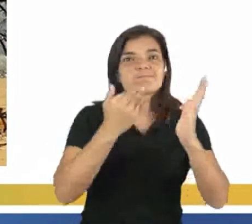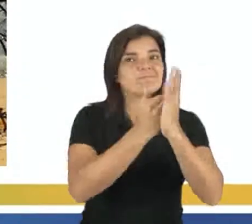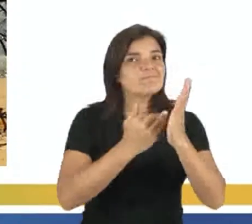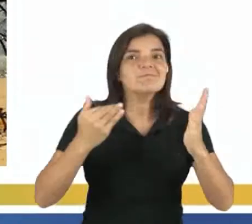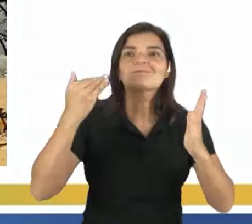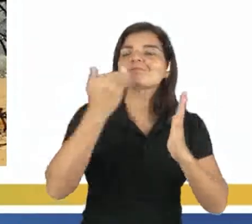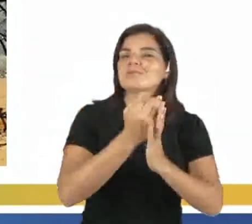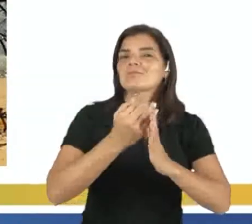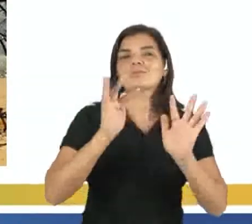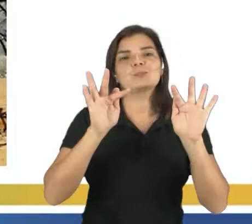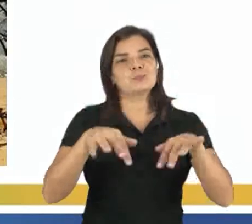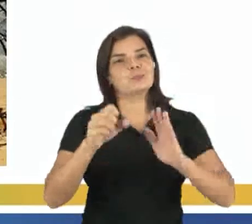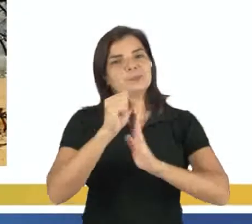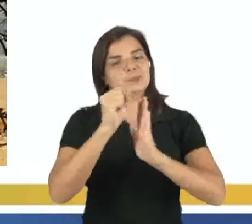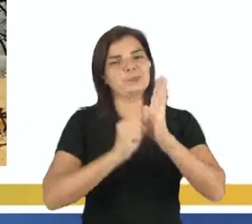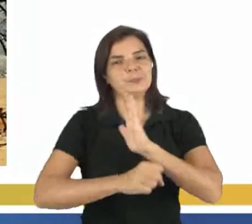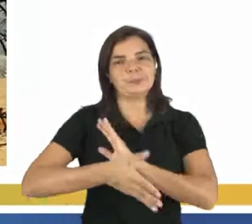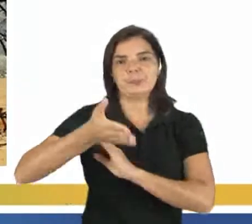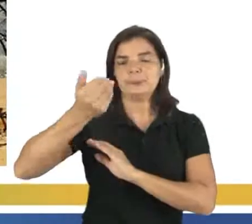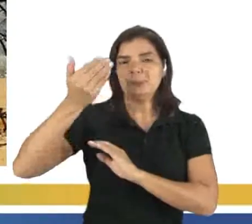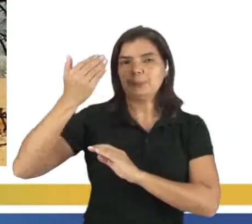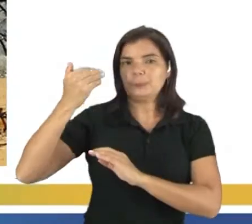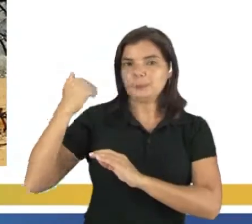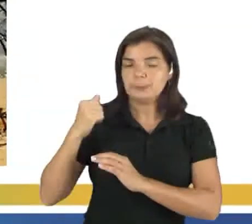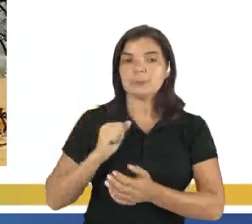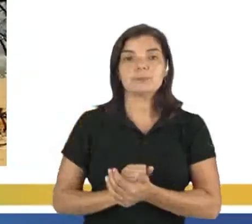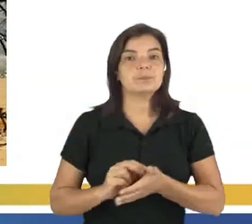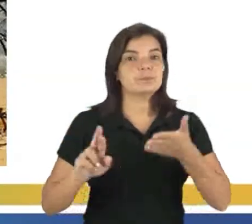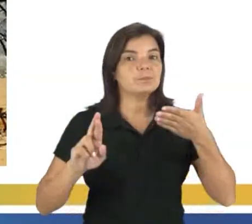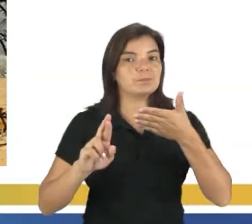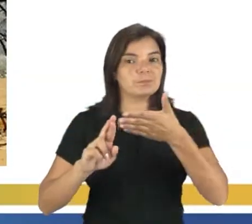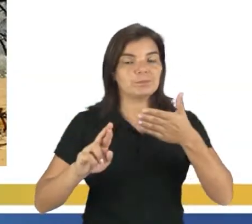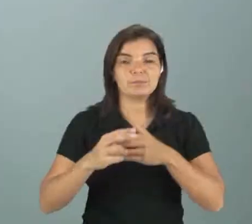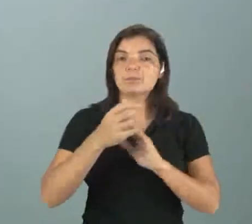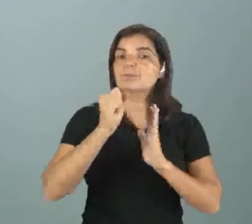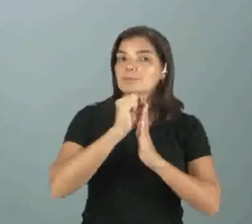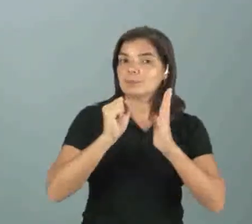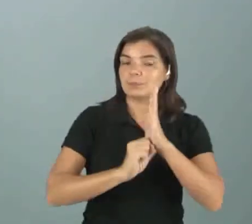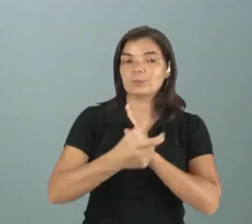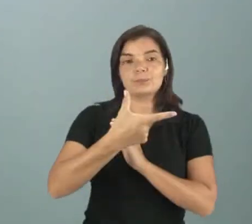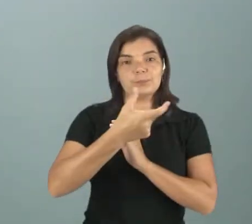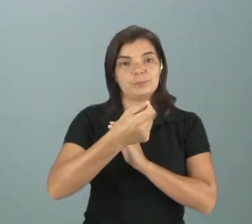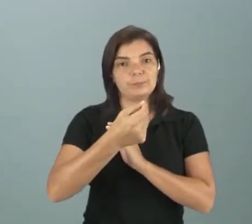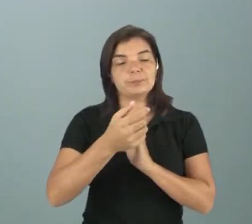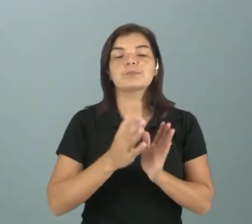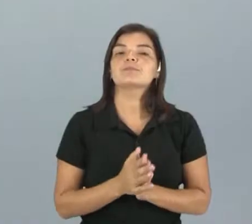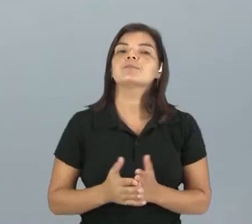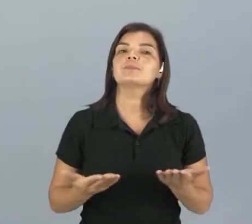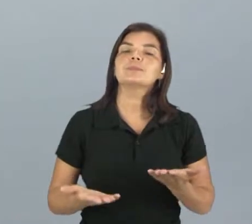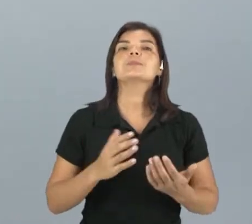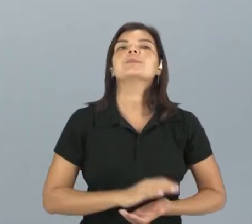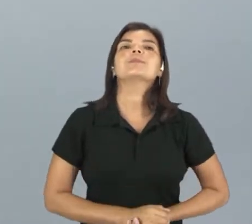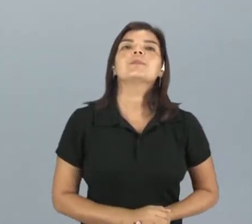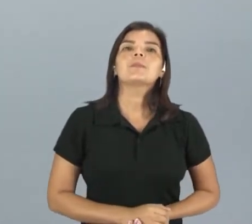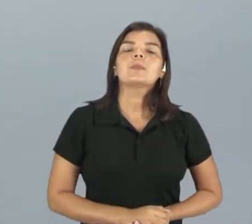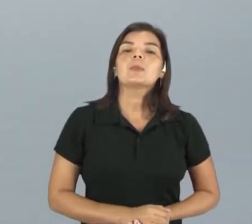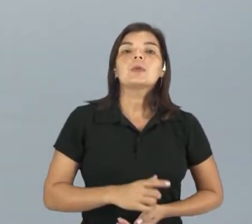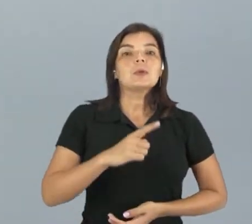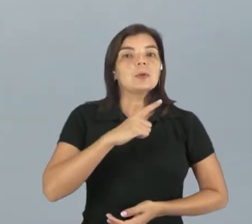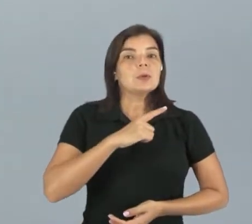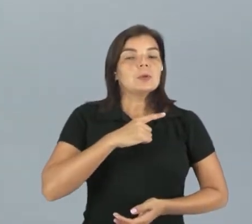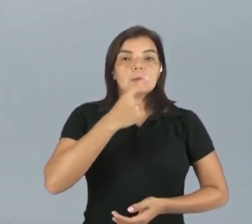altíssimos no final do século passado. Estamos referindo ao século XX, já que estamos no século XX atualmente. E aí nós